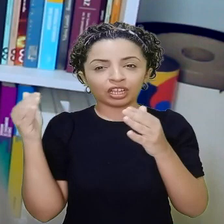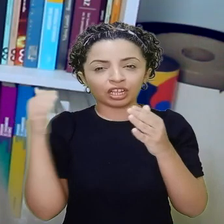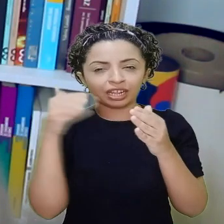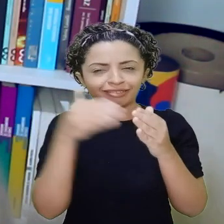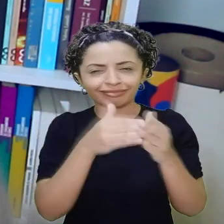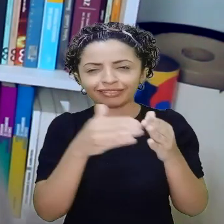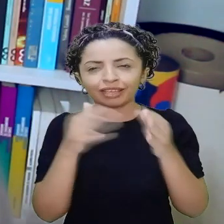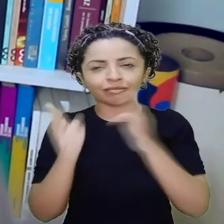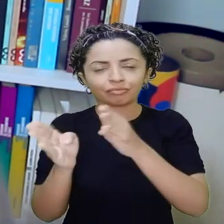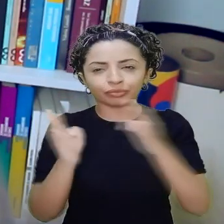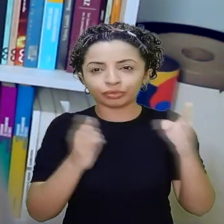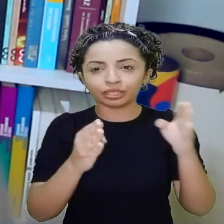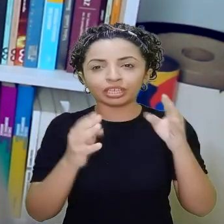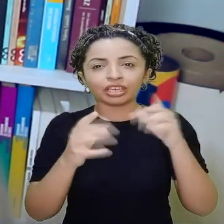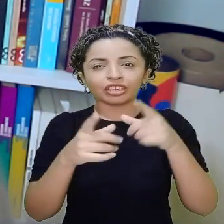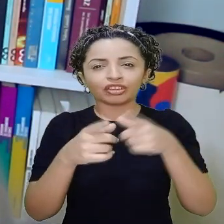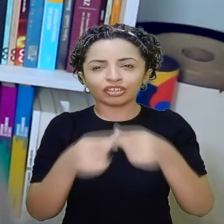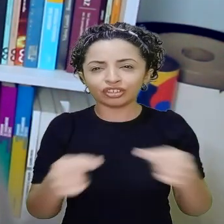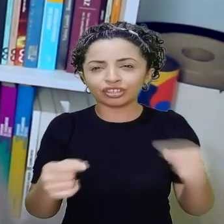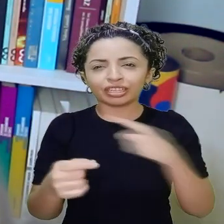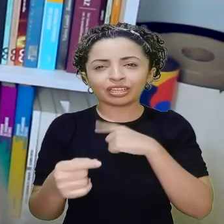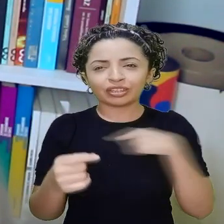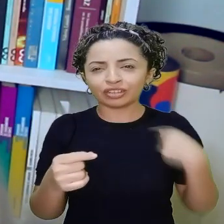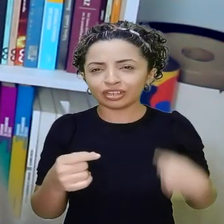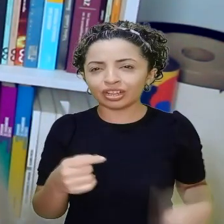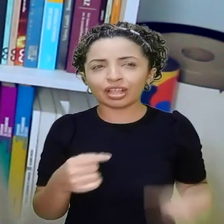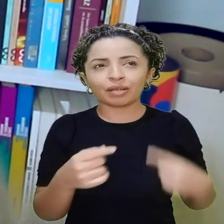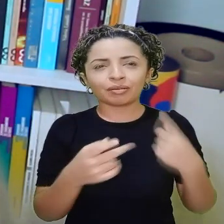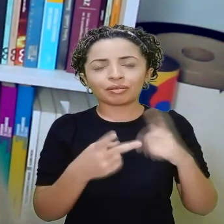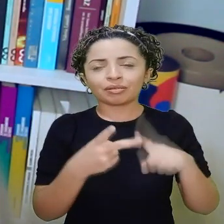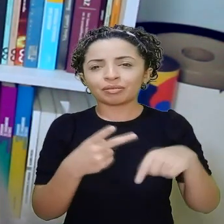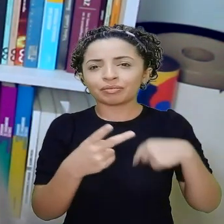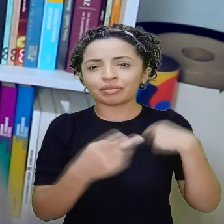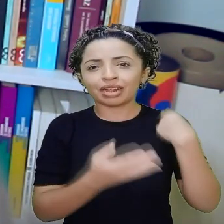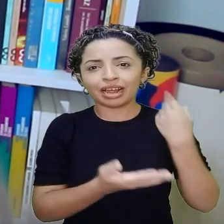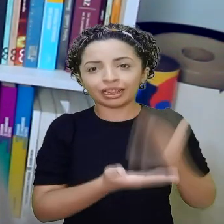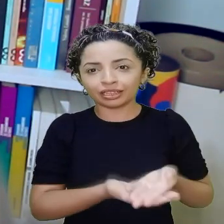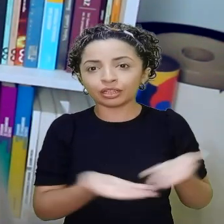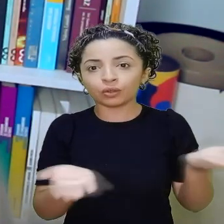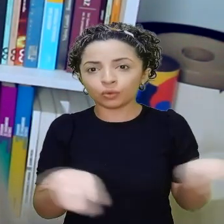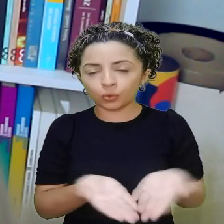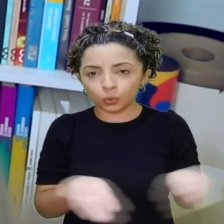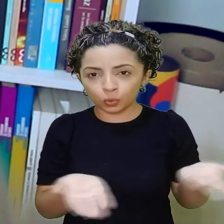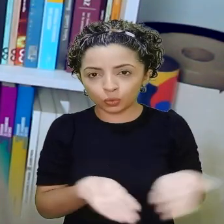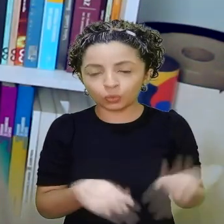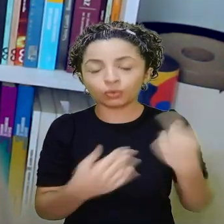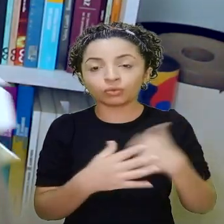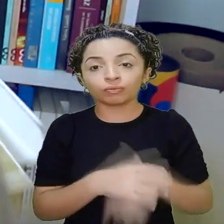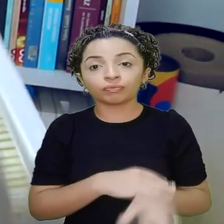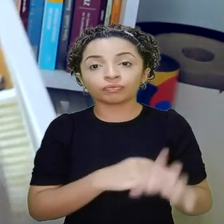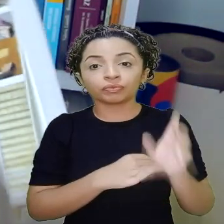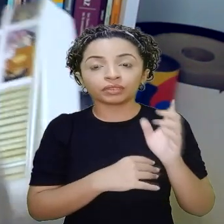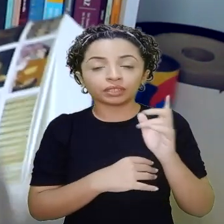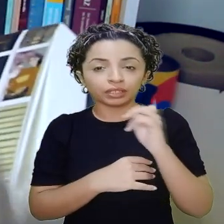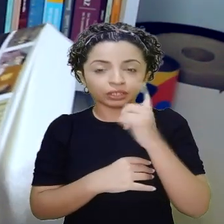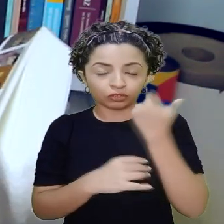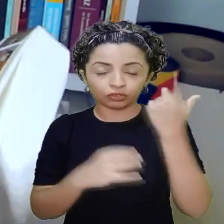orientais, China, Japão, tá tudo aqui, até chegar aos nossos dias com o capítulo final de Hogwarts, a Índia.